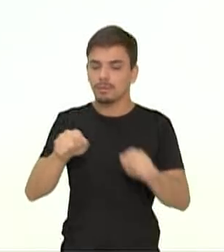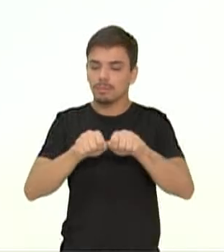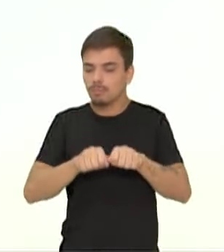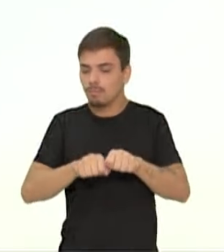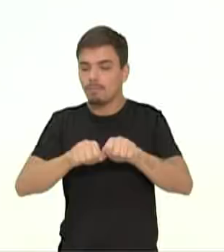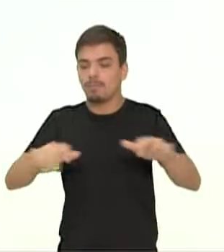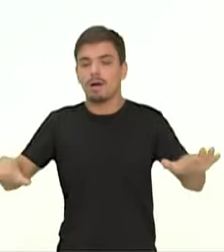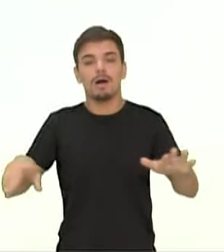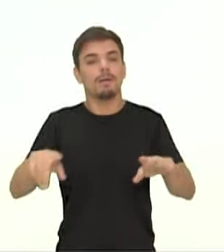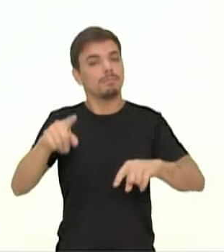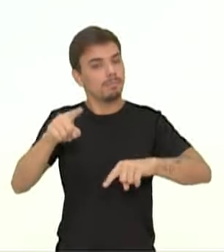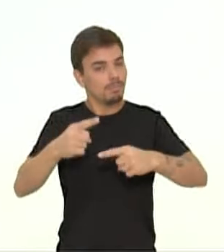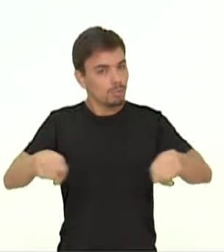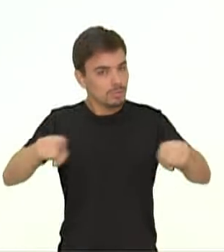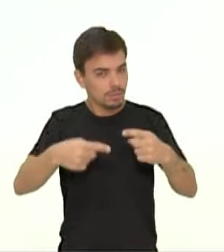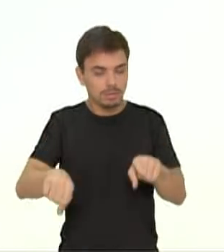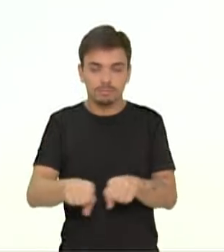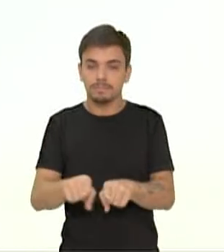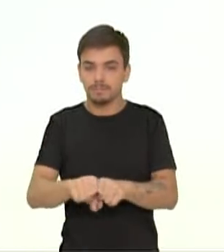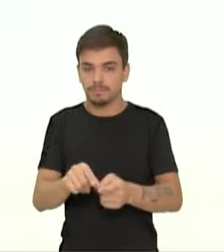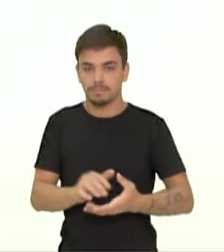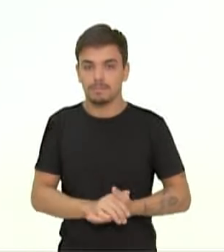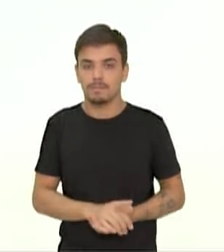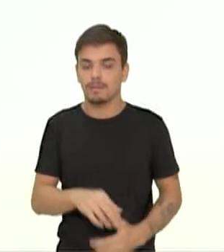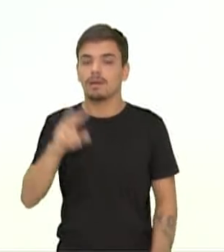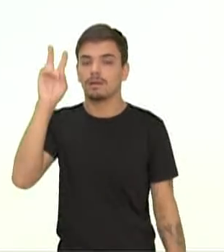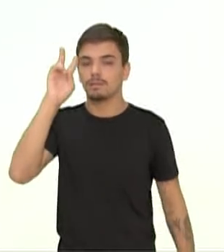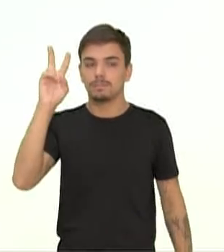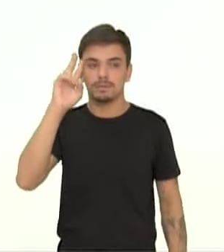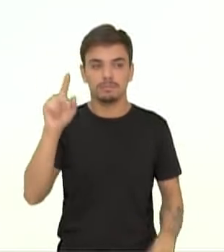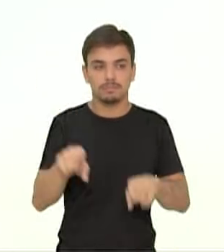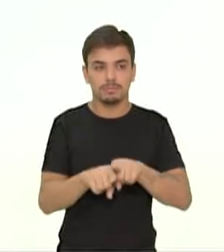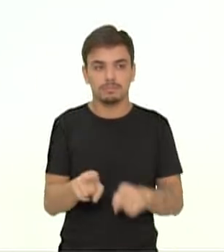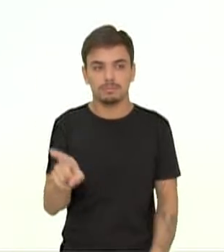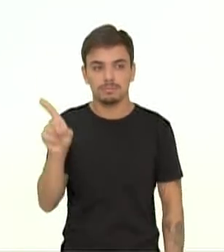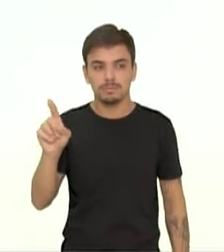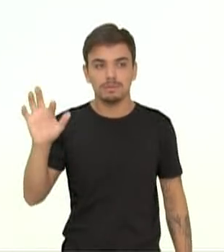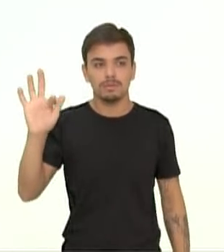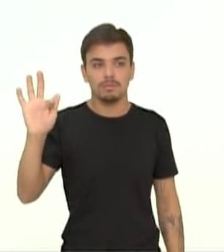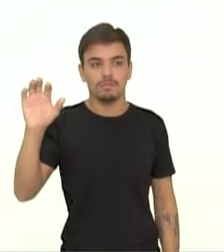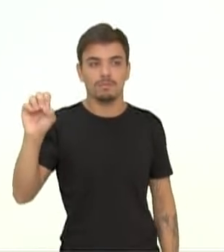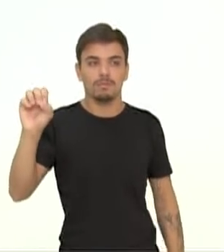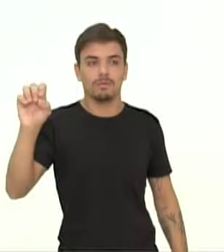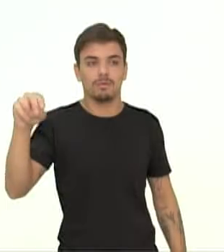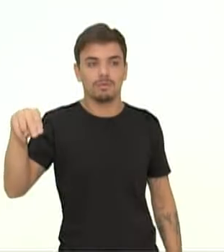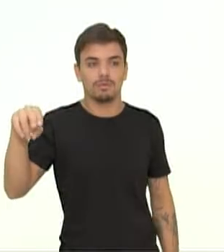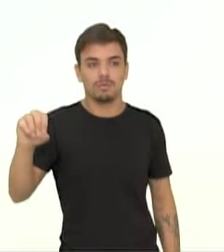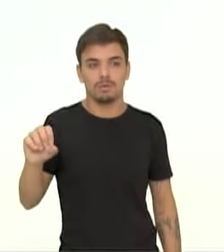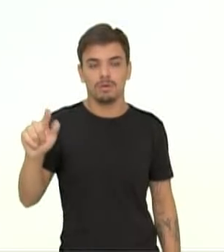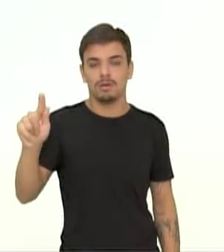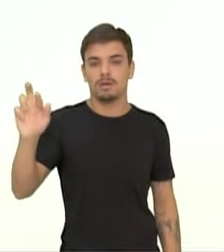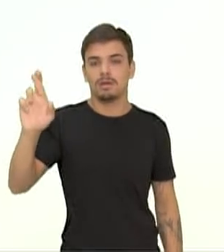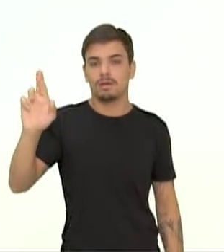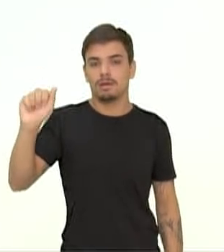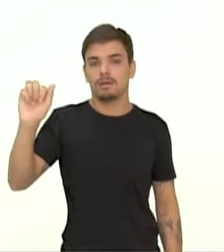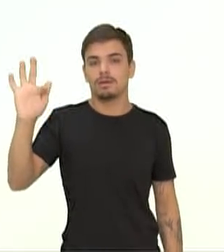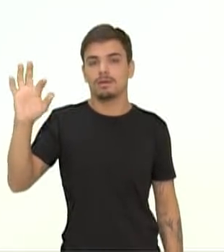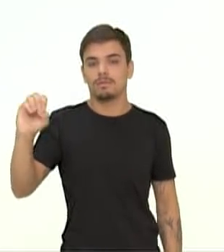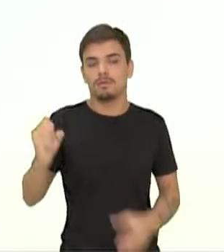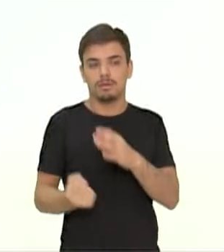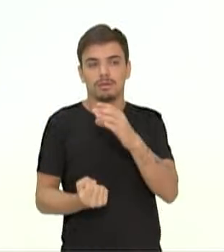propagação das músicas também. Então, lembrando lá, ó, o fonógrafo, aquele aparelhinho ali, que foi criado